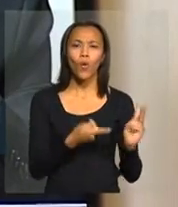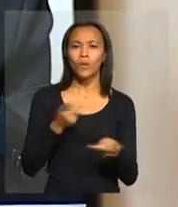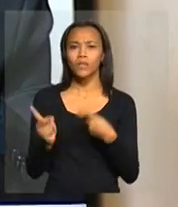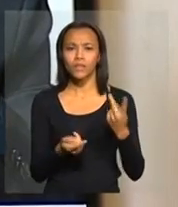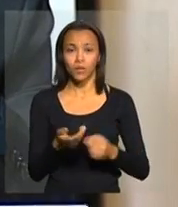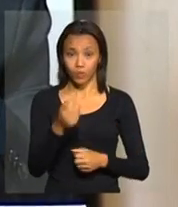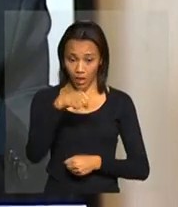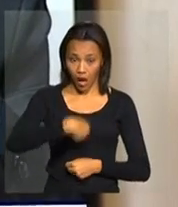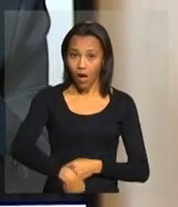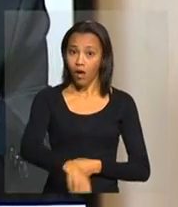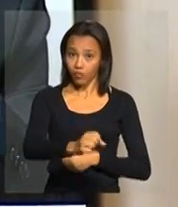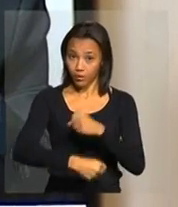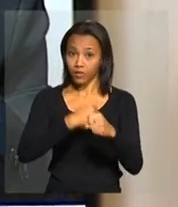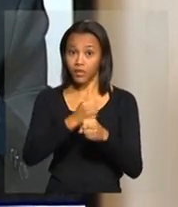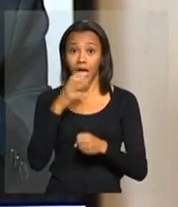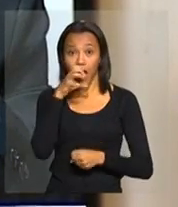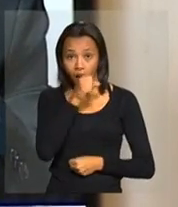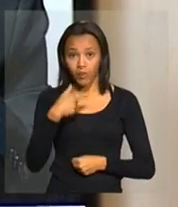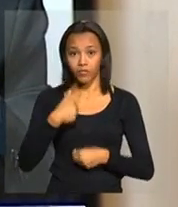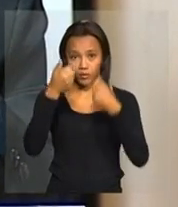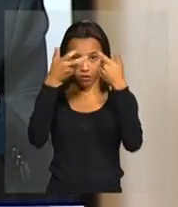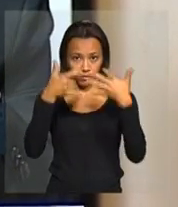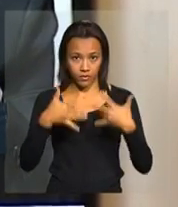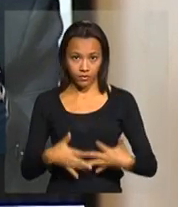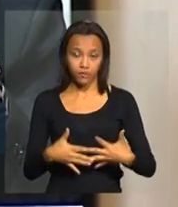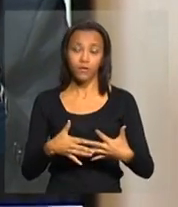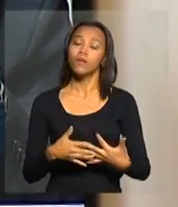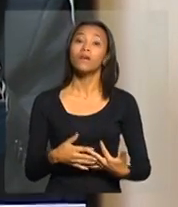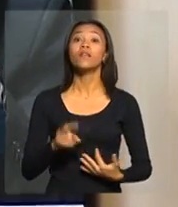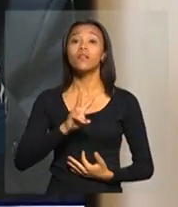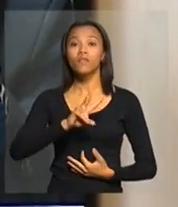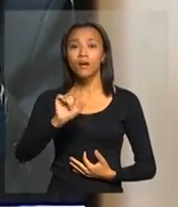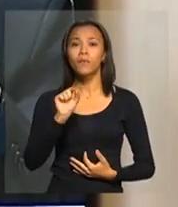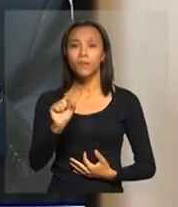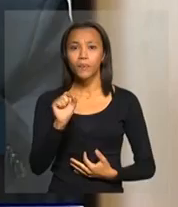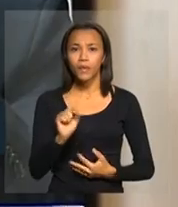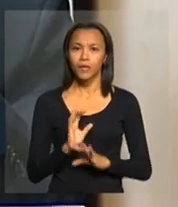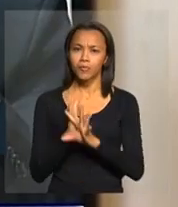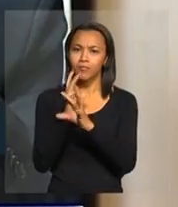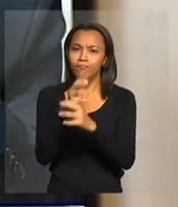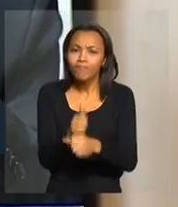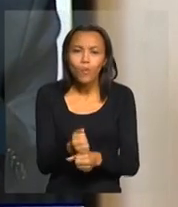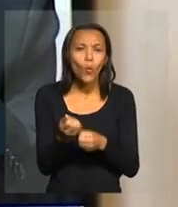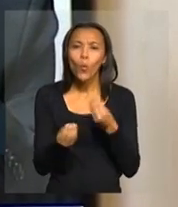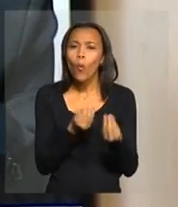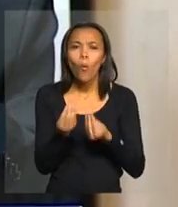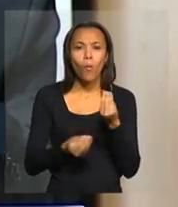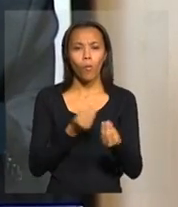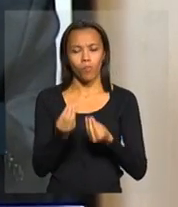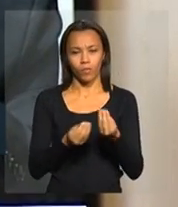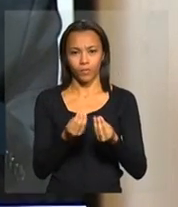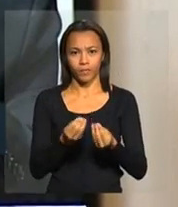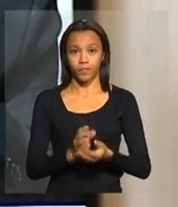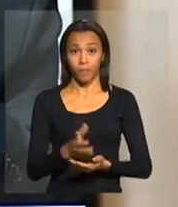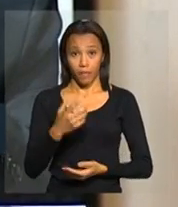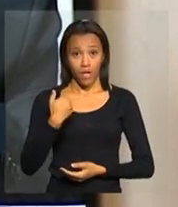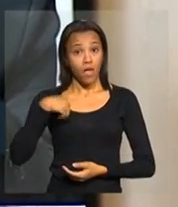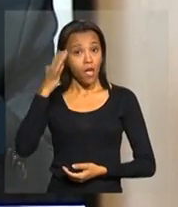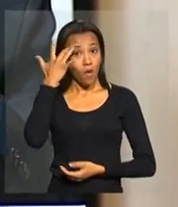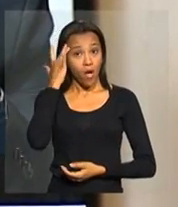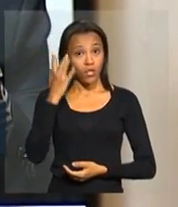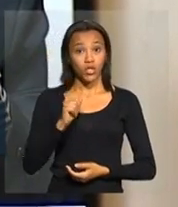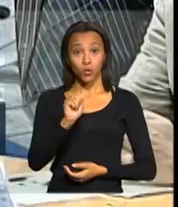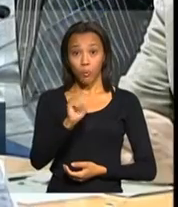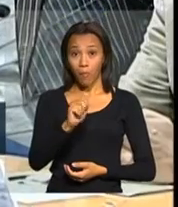esse ano, e eu vou falar rapidamente, para que vão para além do balanço em si. Nós até achamos que o balanço